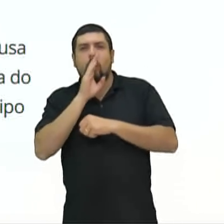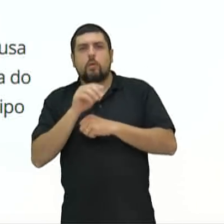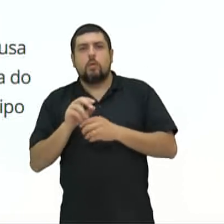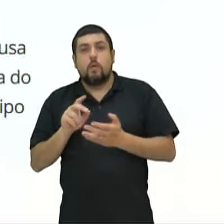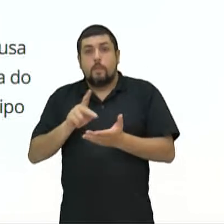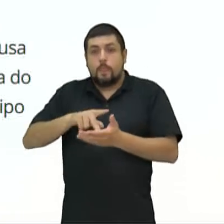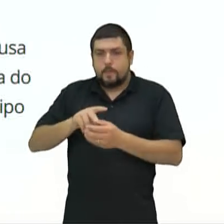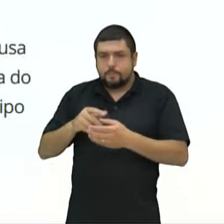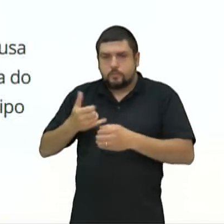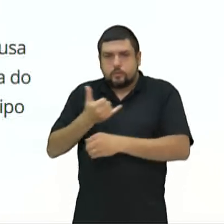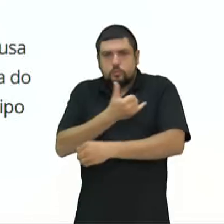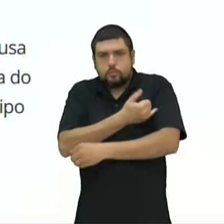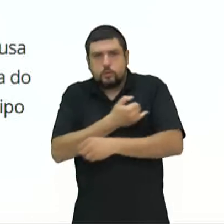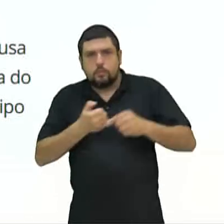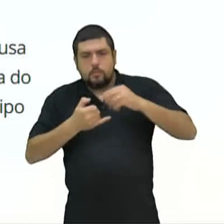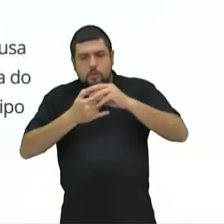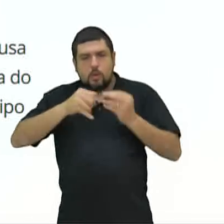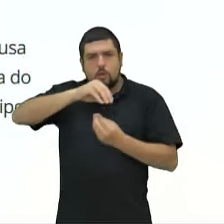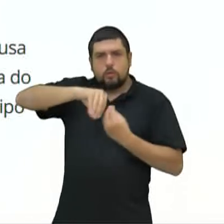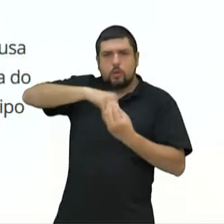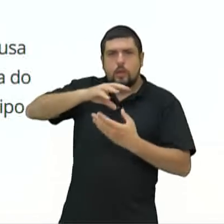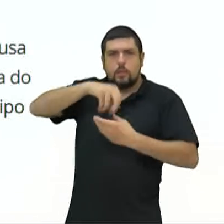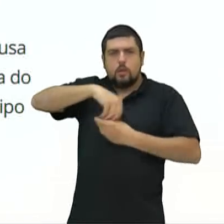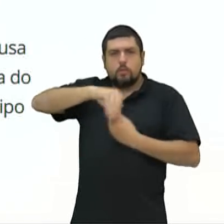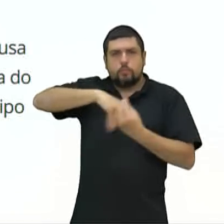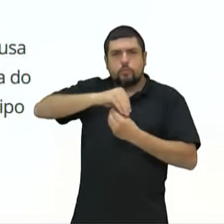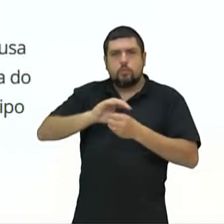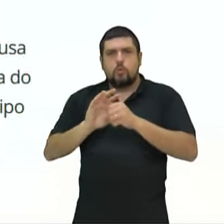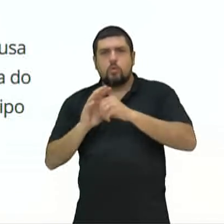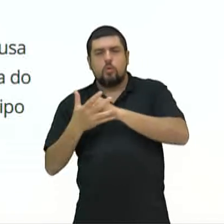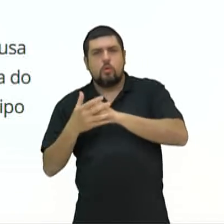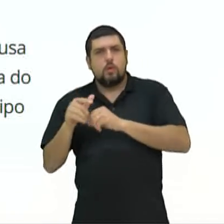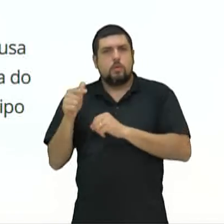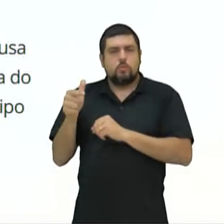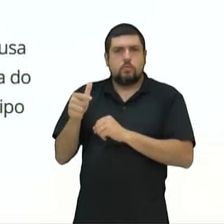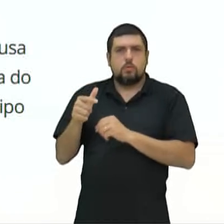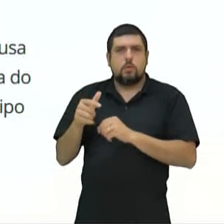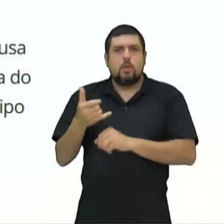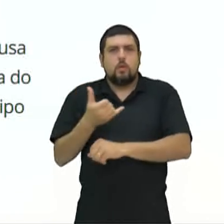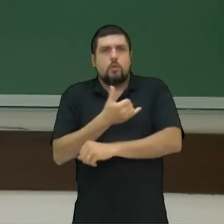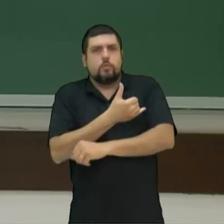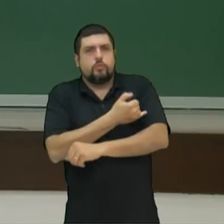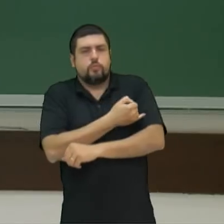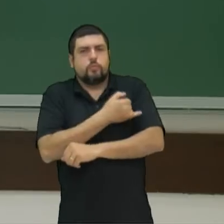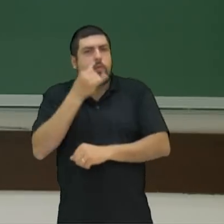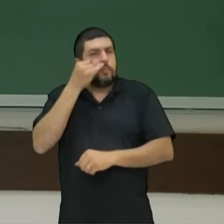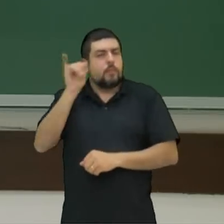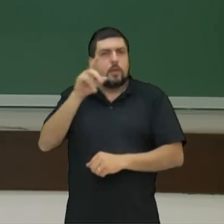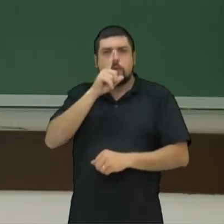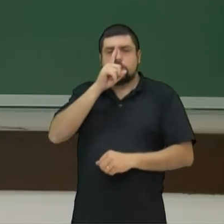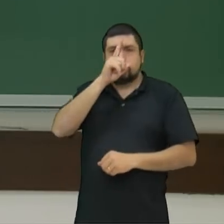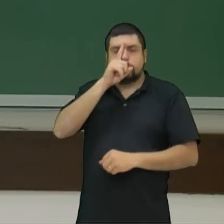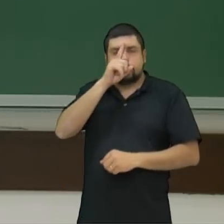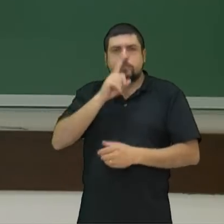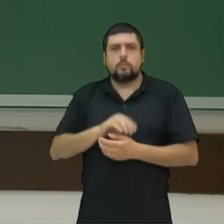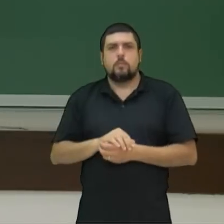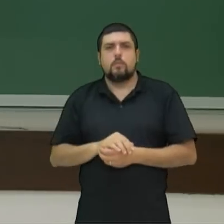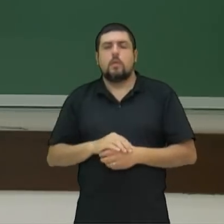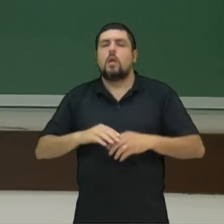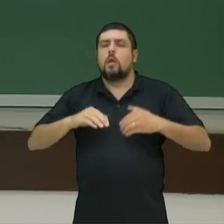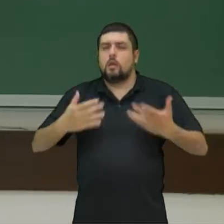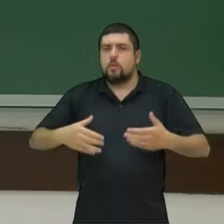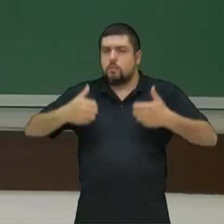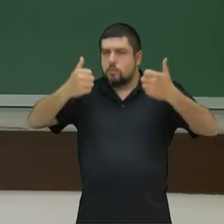do coronavírus vivo na solução, o que reduz os riscos desse tipo de imunização. Então veja, aqui a gente está falando de um segundo tipo